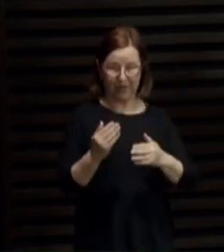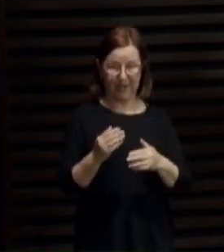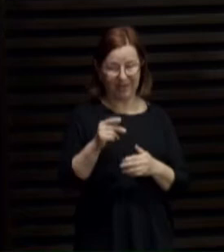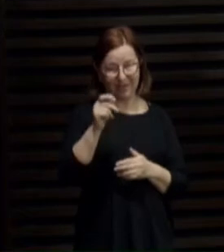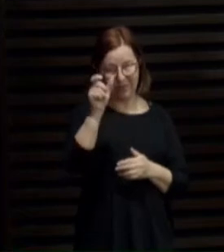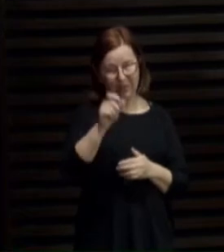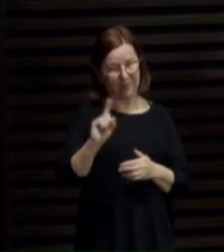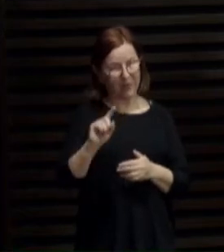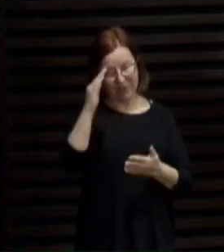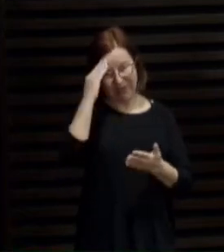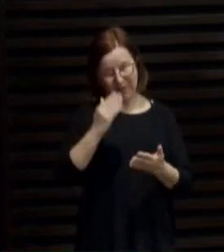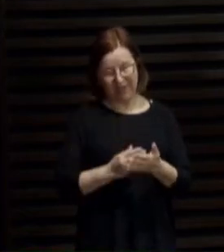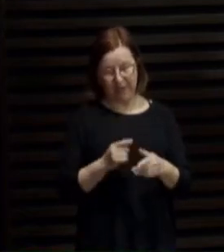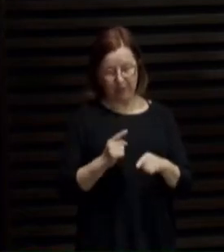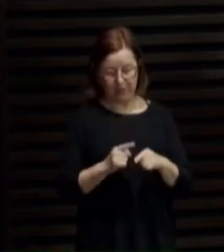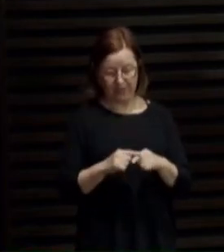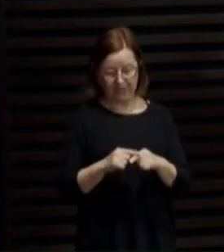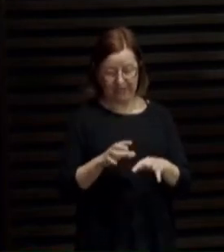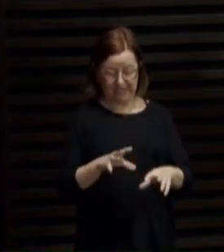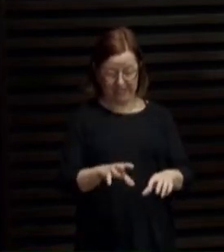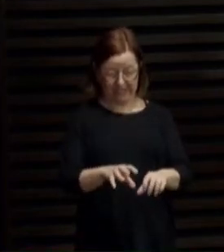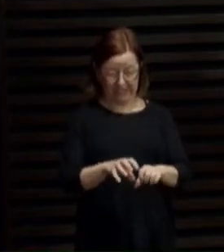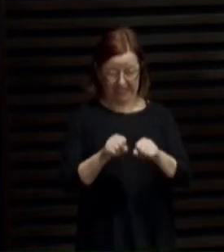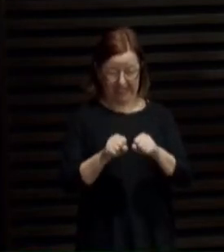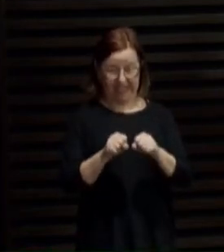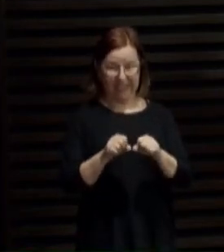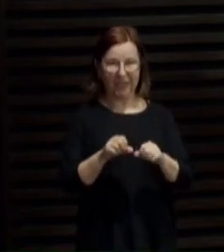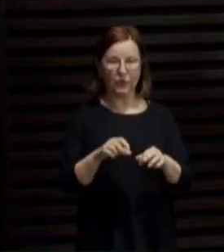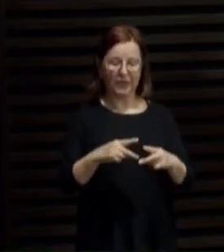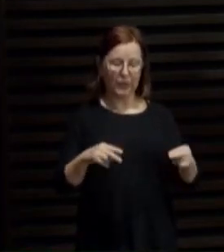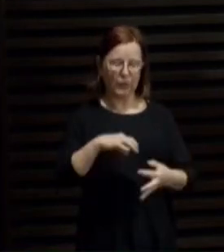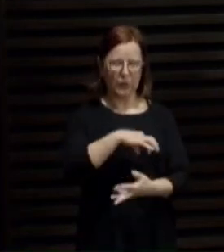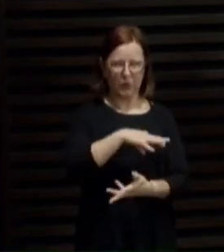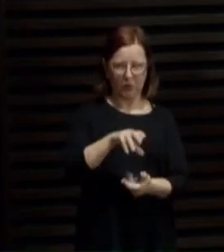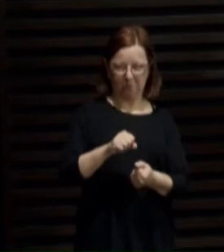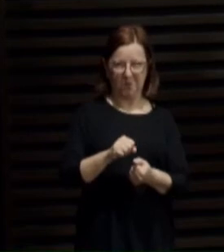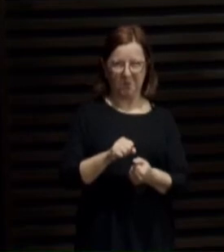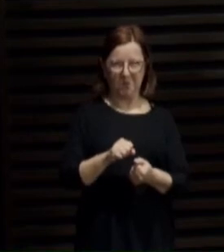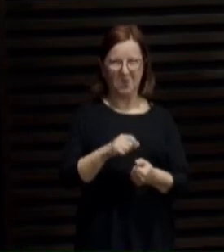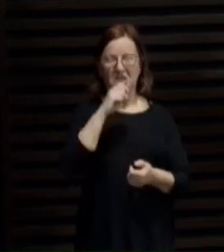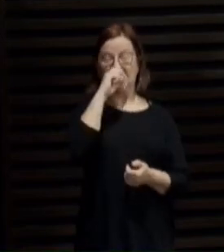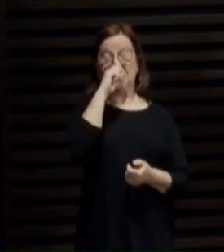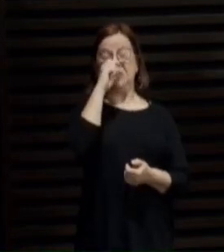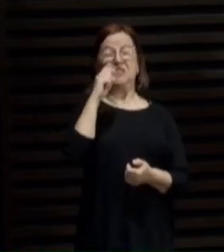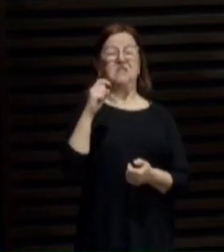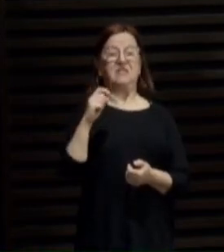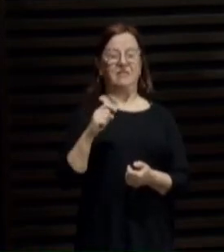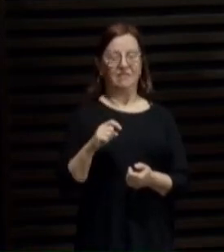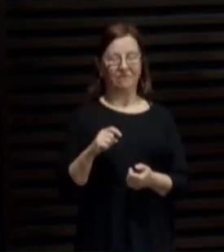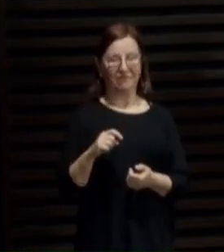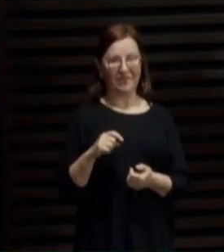Ele é mais empinado porque ele é mais orgulhoso, mais dono da verdade. E o terceiro é que ele não